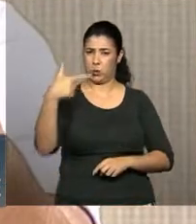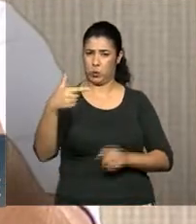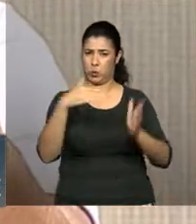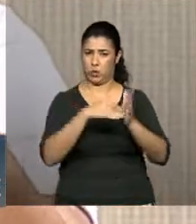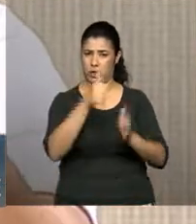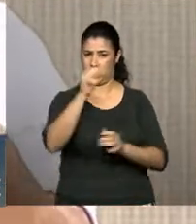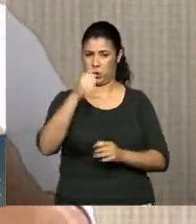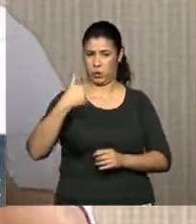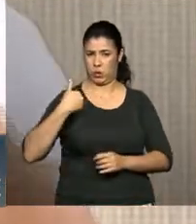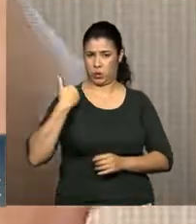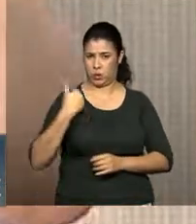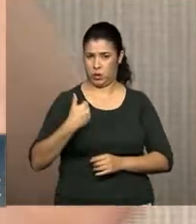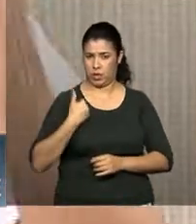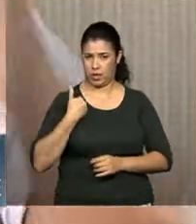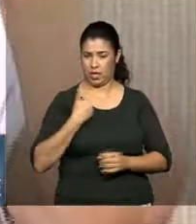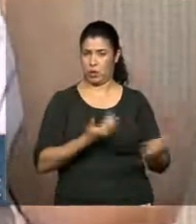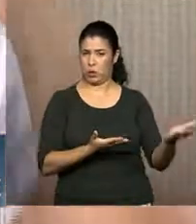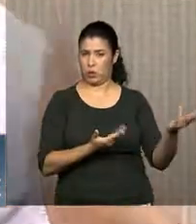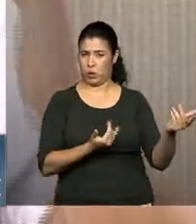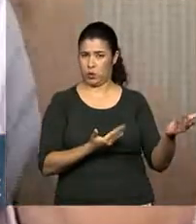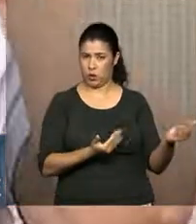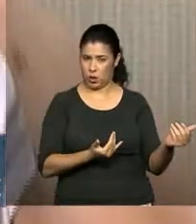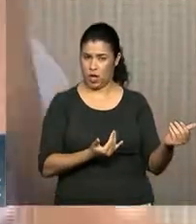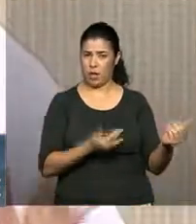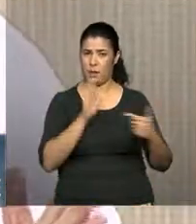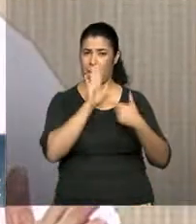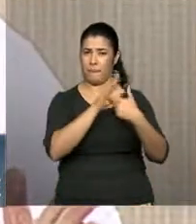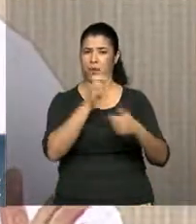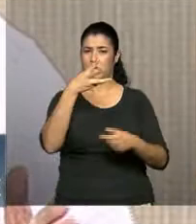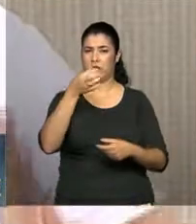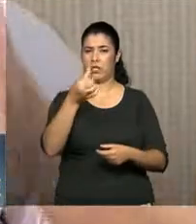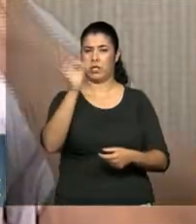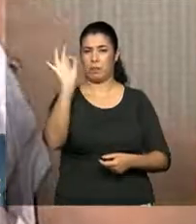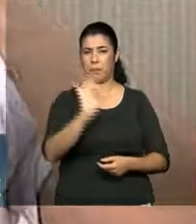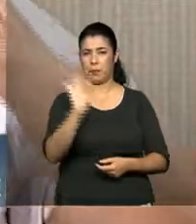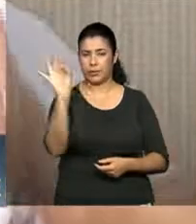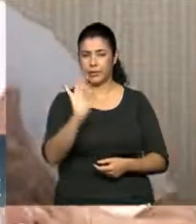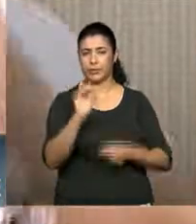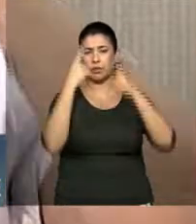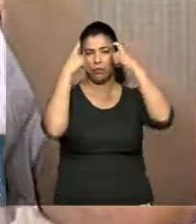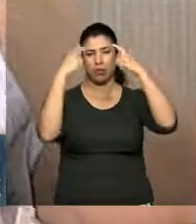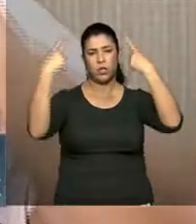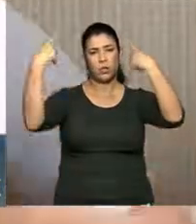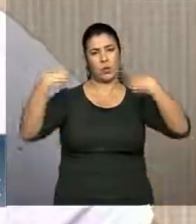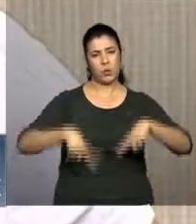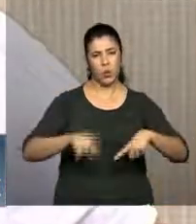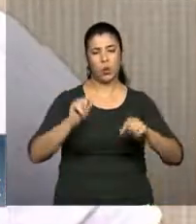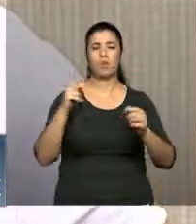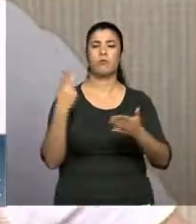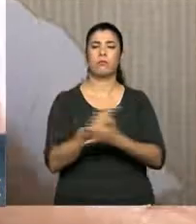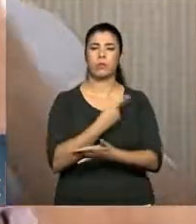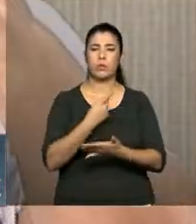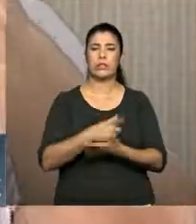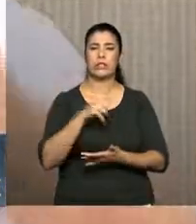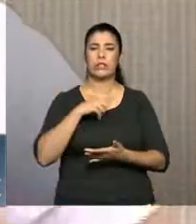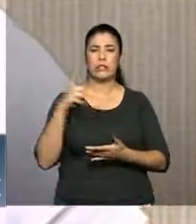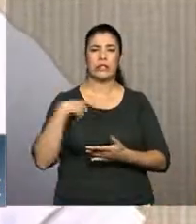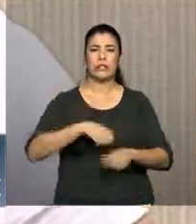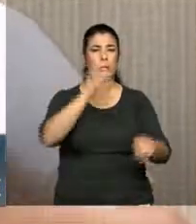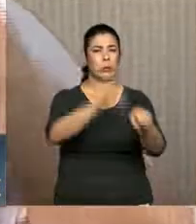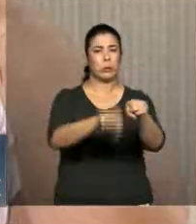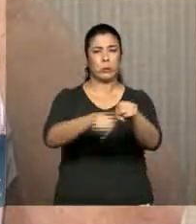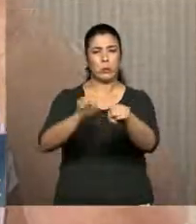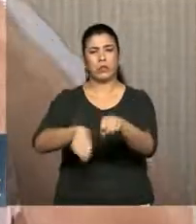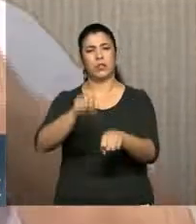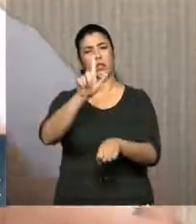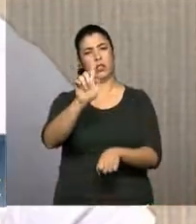adolescência chega a 36% é um gênio e um verdadeiro genocídio dos nossos jovens